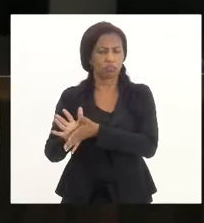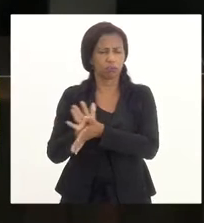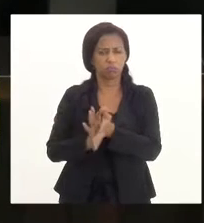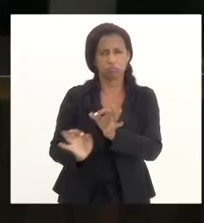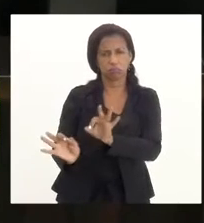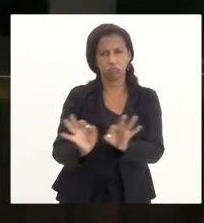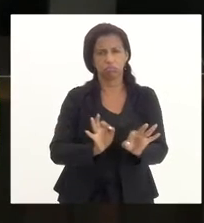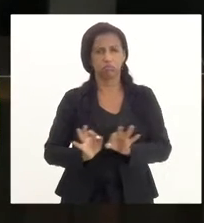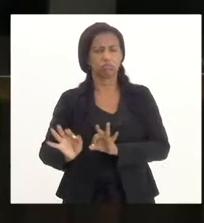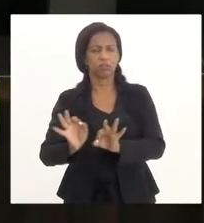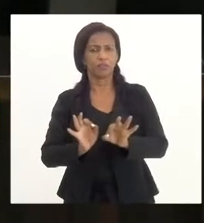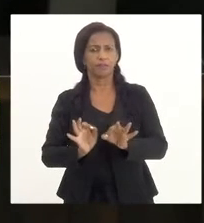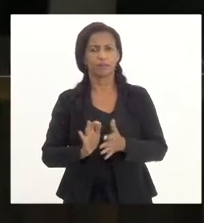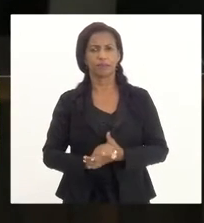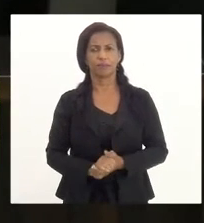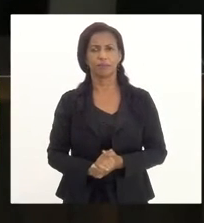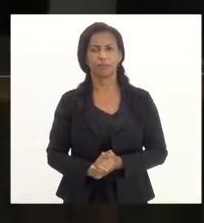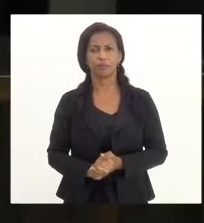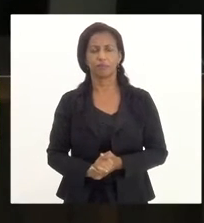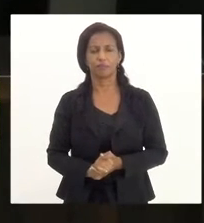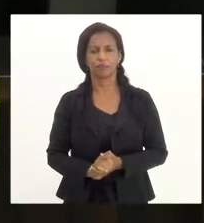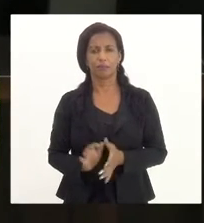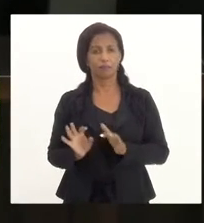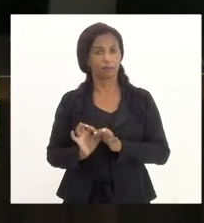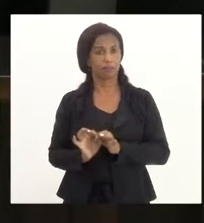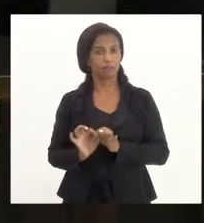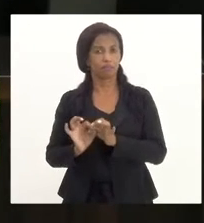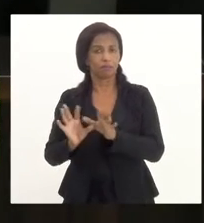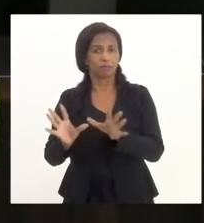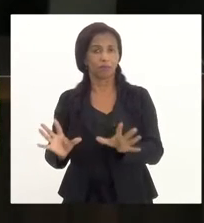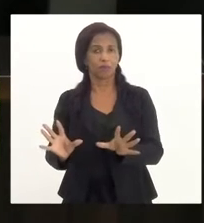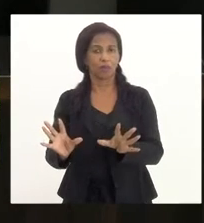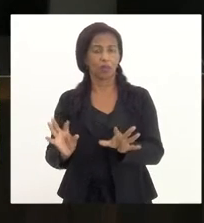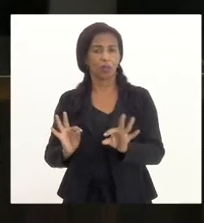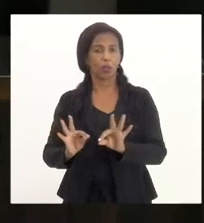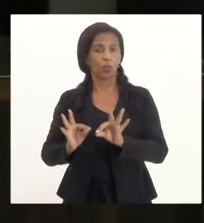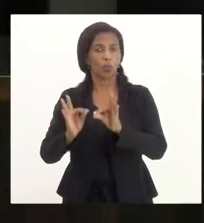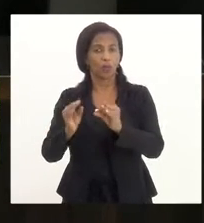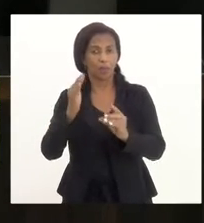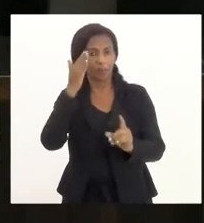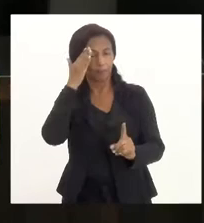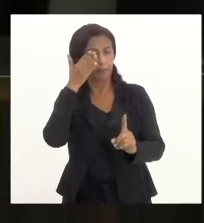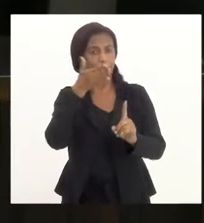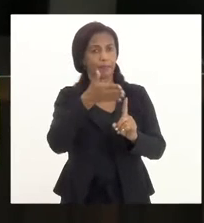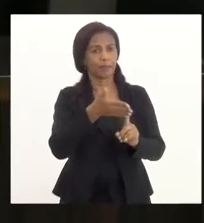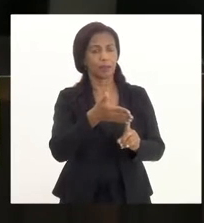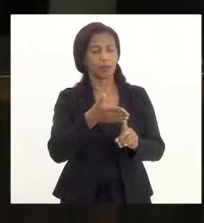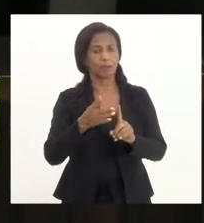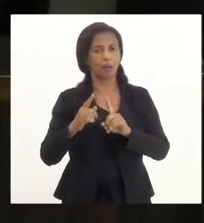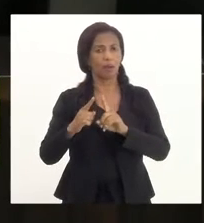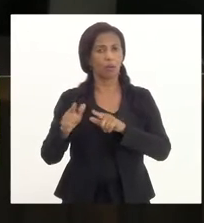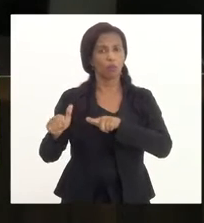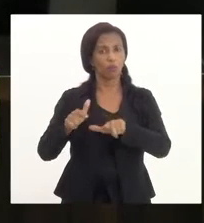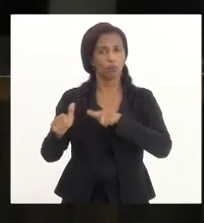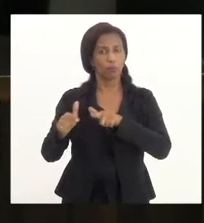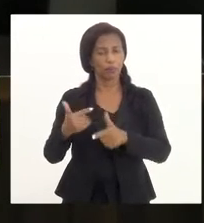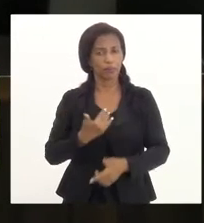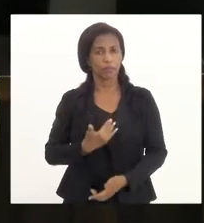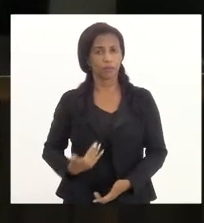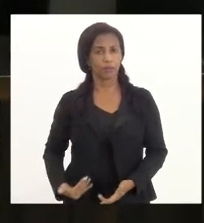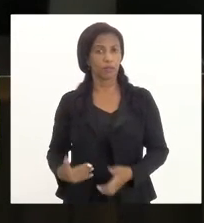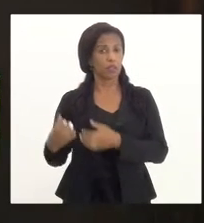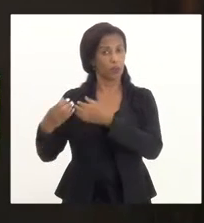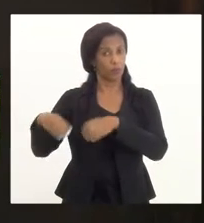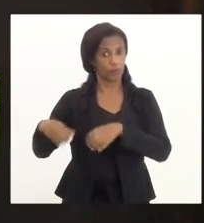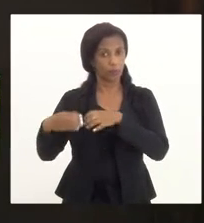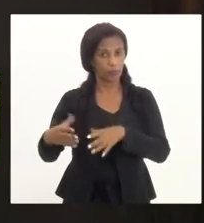se nenhuma abre mão tá aquilo que é mais relevante para o serviço público que